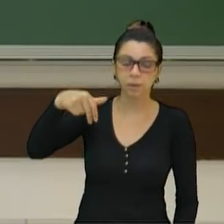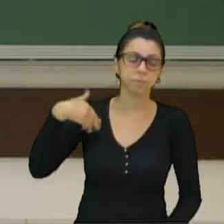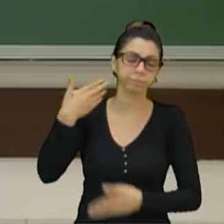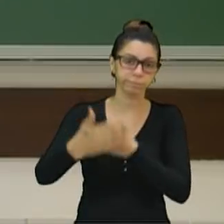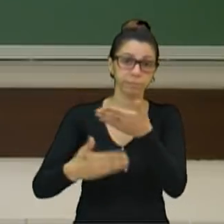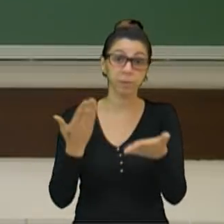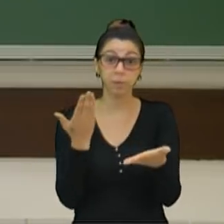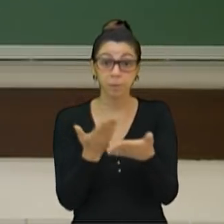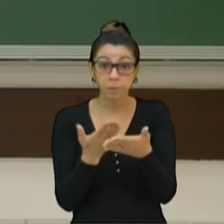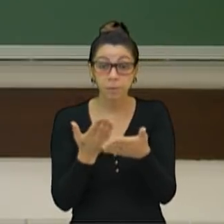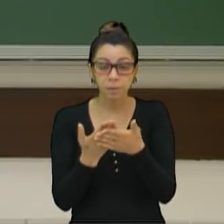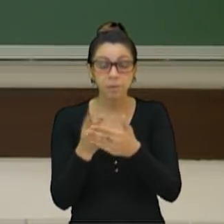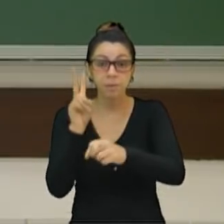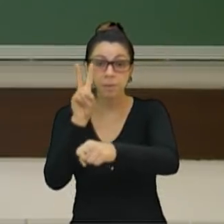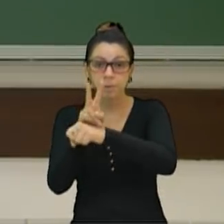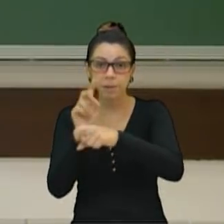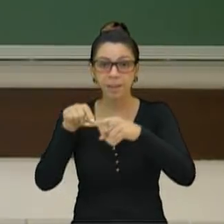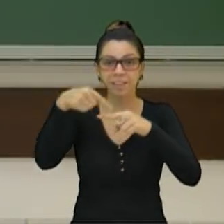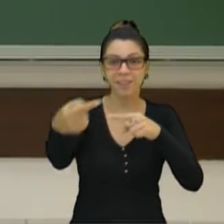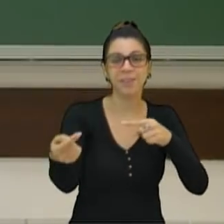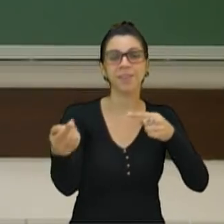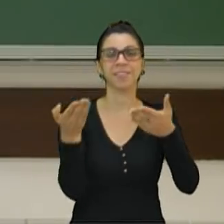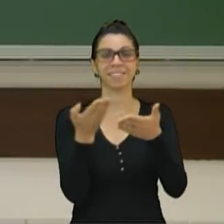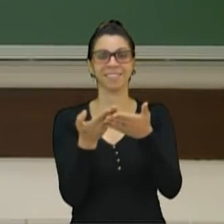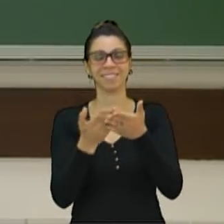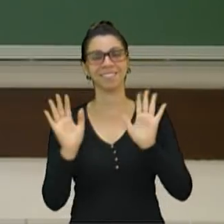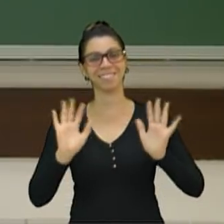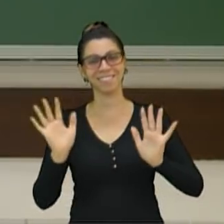Estudem bastante, se cuidem e até a próxima aula.